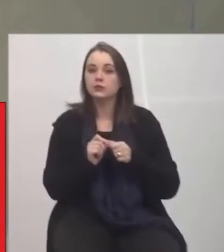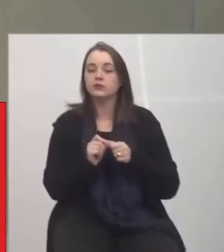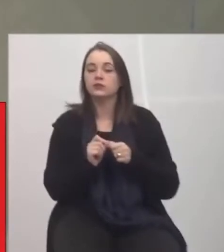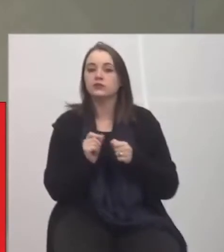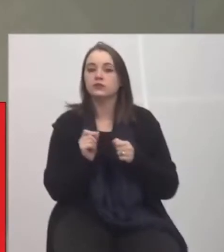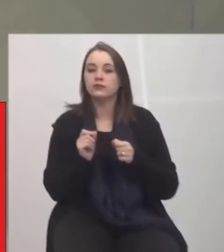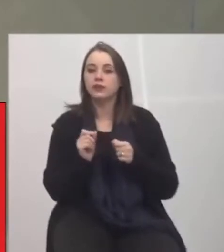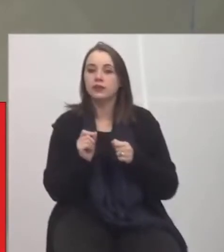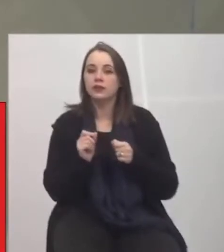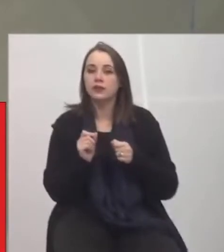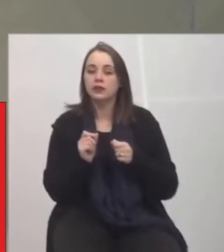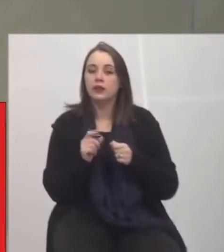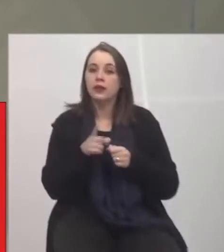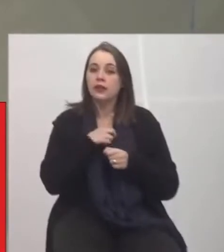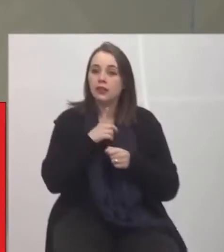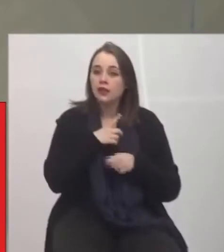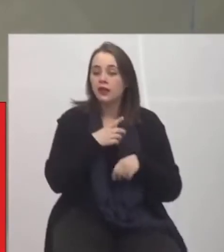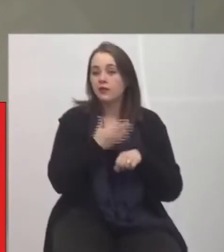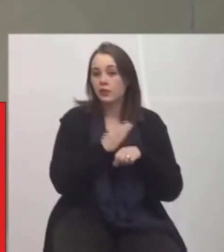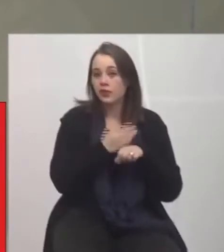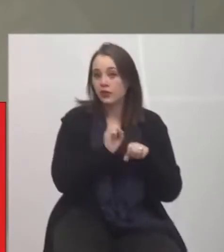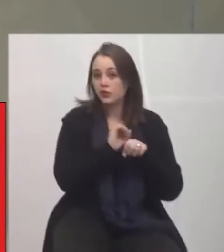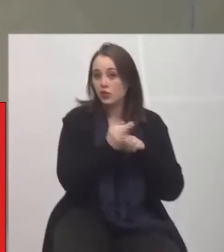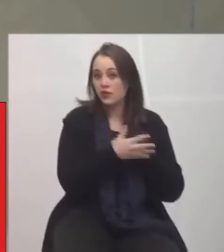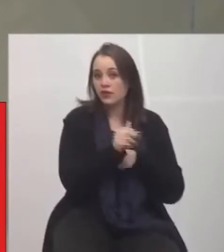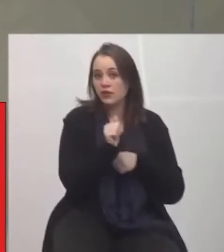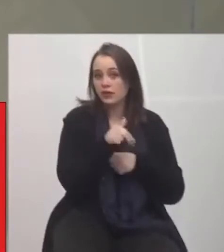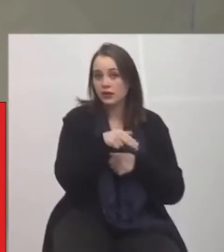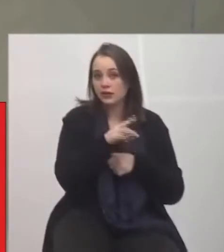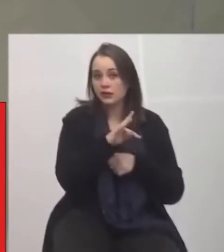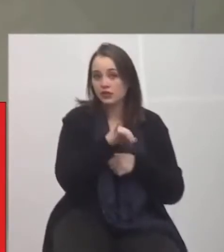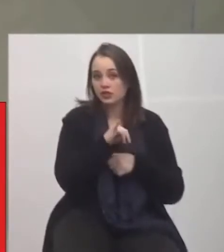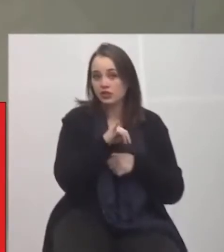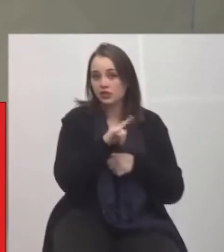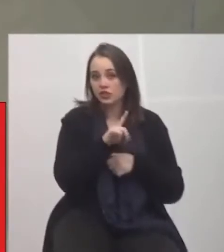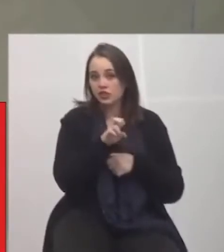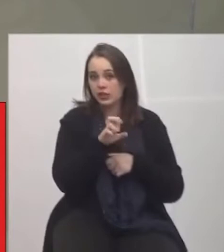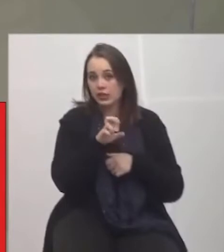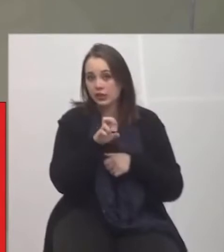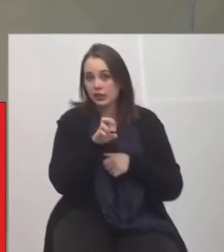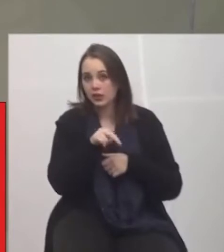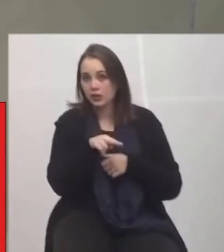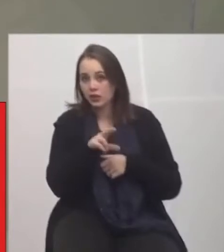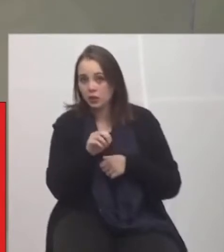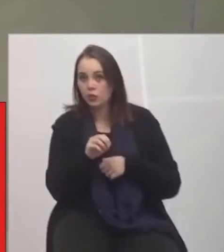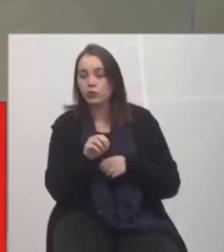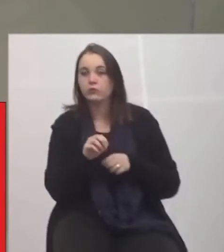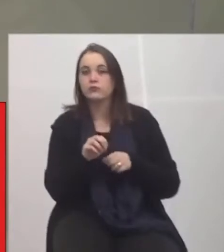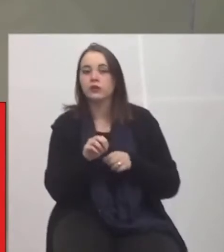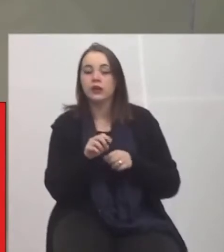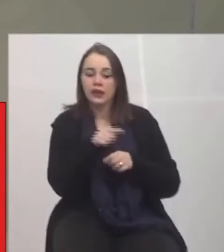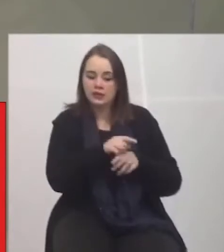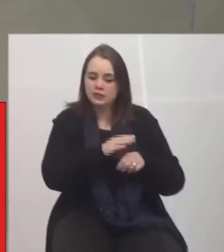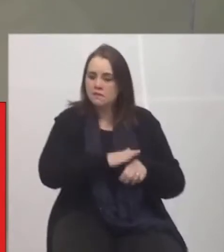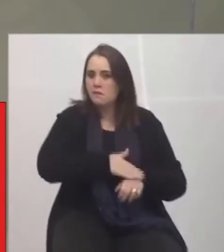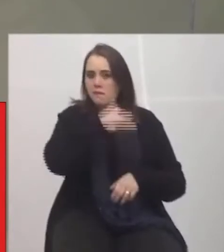ou seja, do antígeno. Então, o teste de sangue, que é o anticorpo, ele foi deixado de lado, né? É